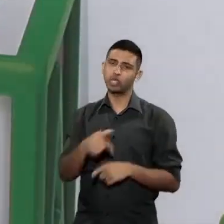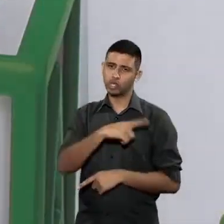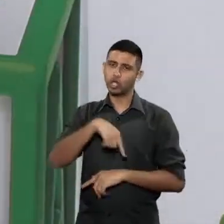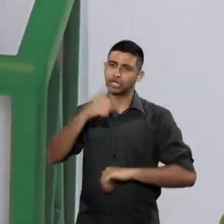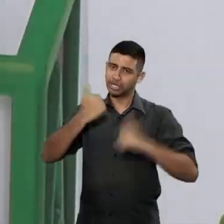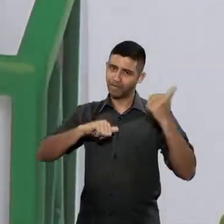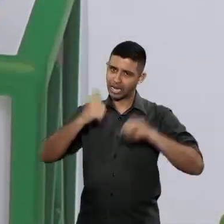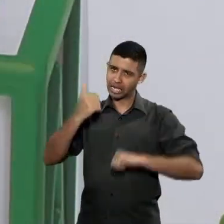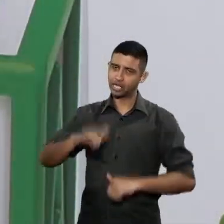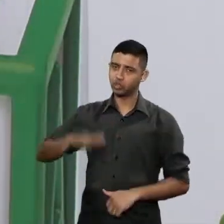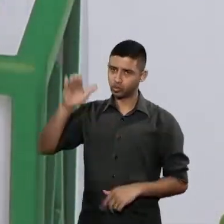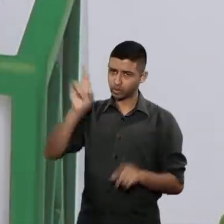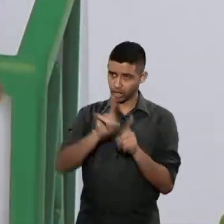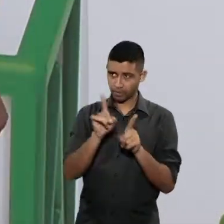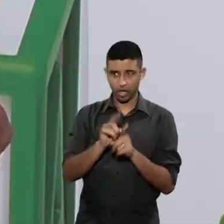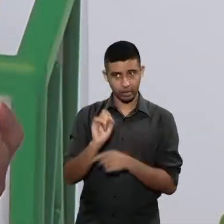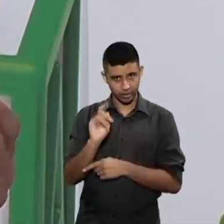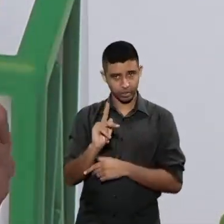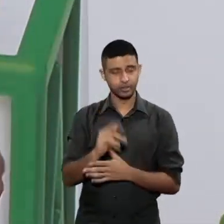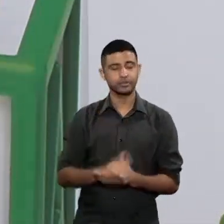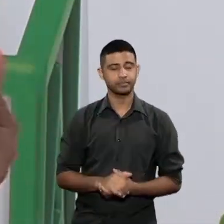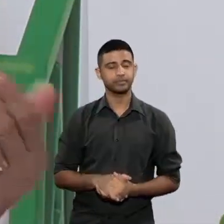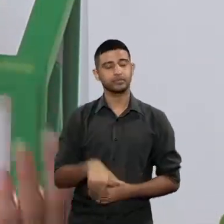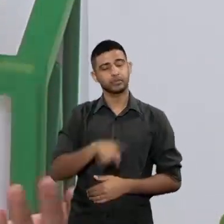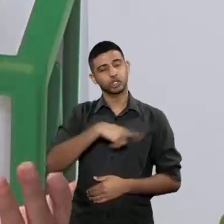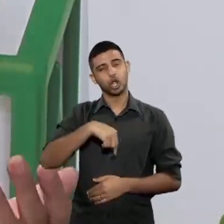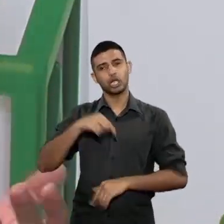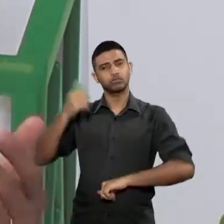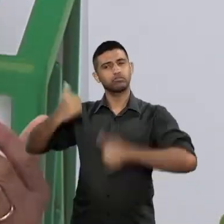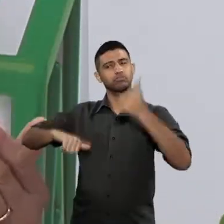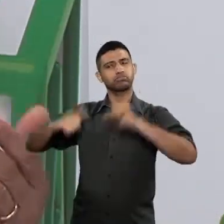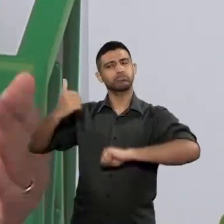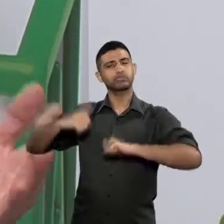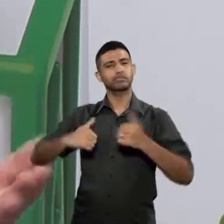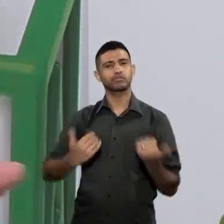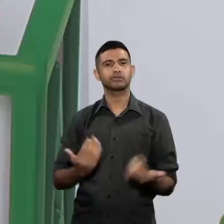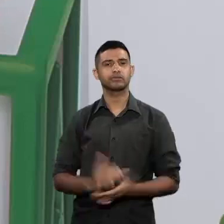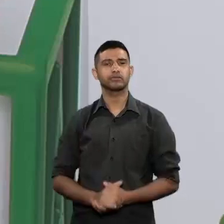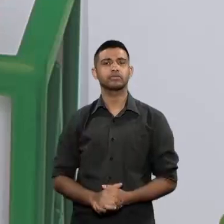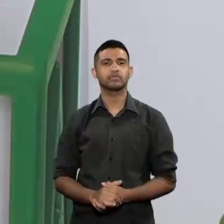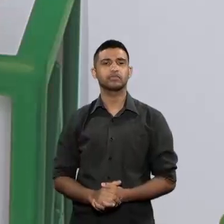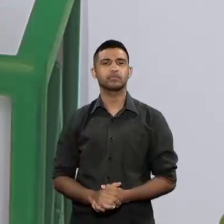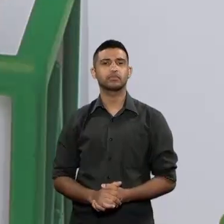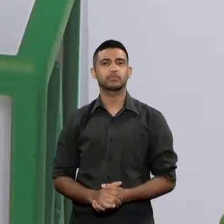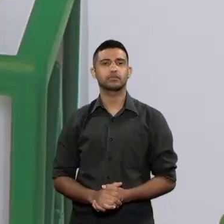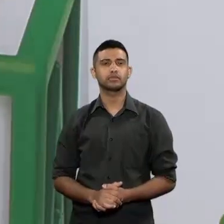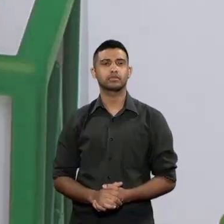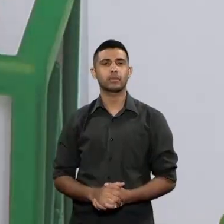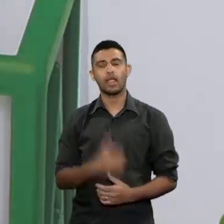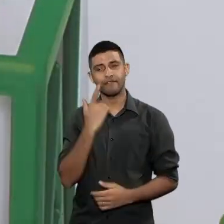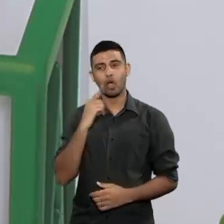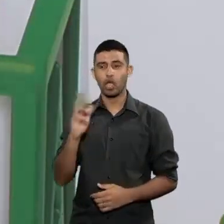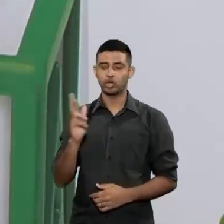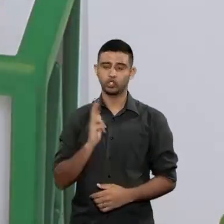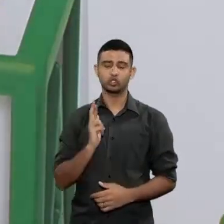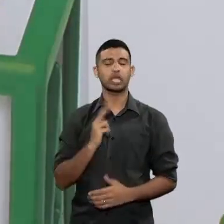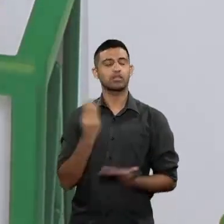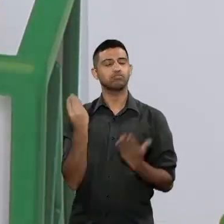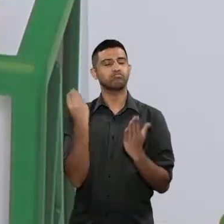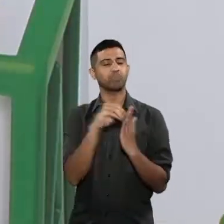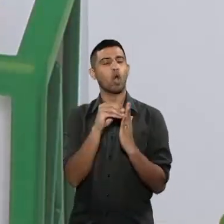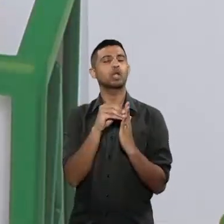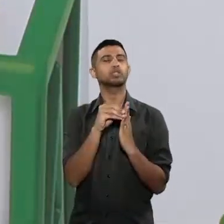nós avaliamos adulto, tá? Nós avaliamos e No resultado, nós